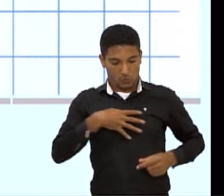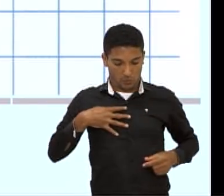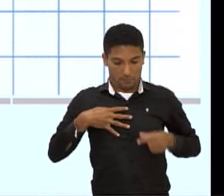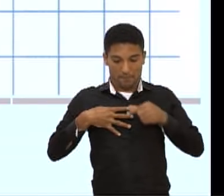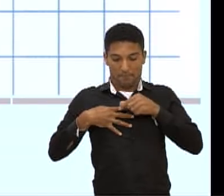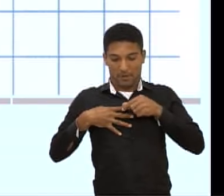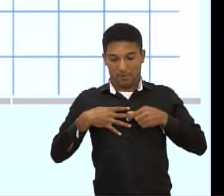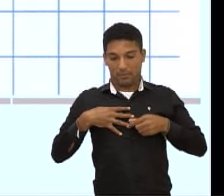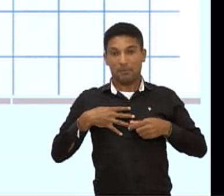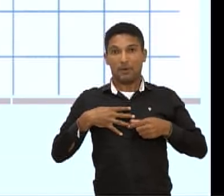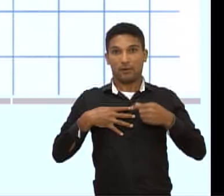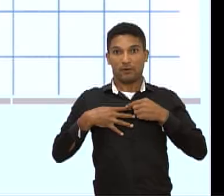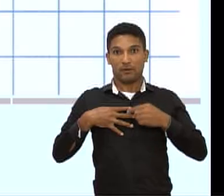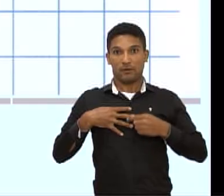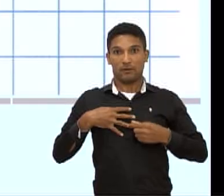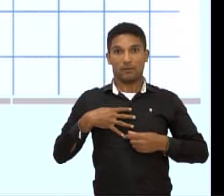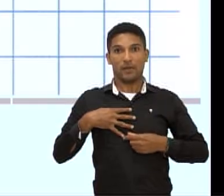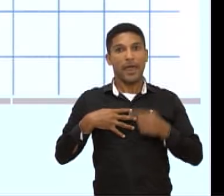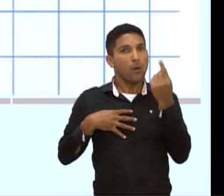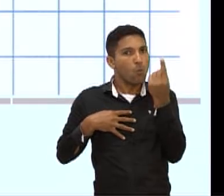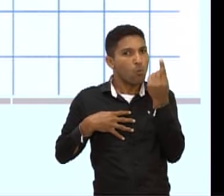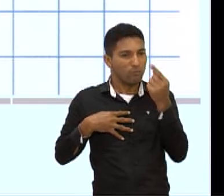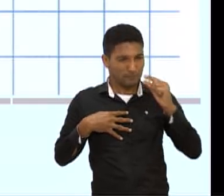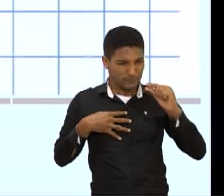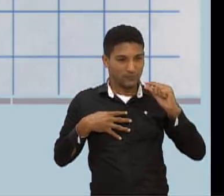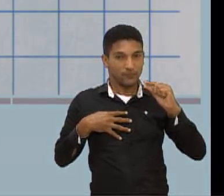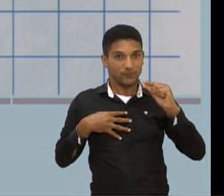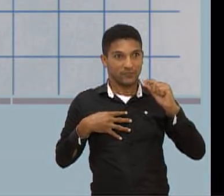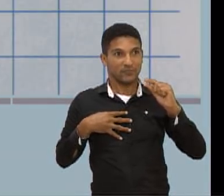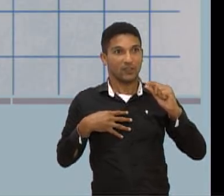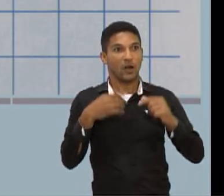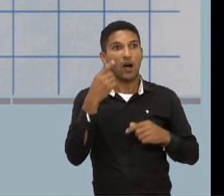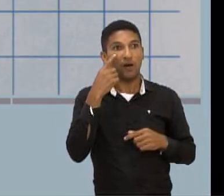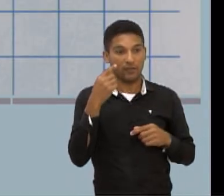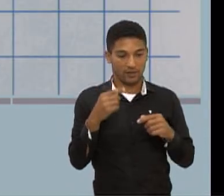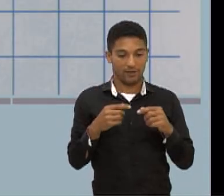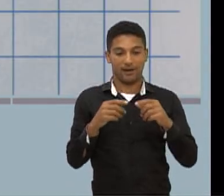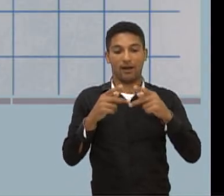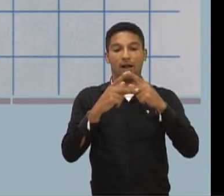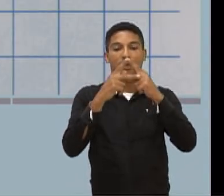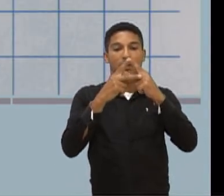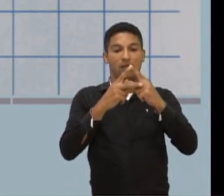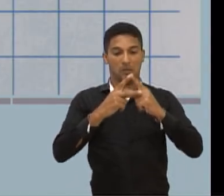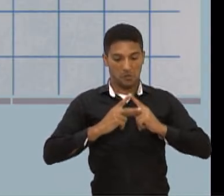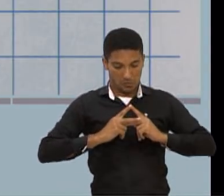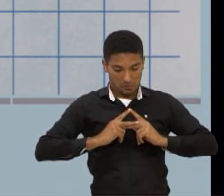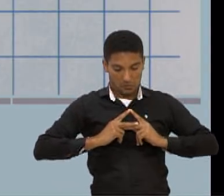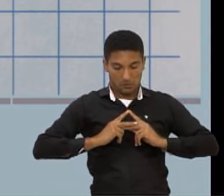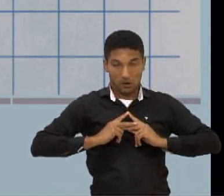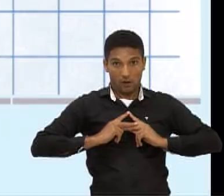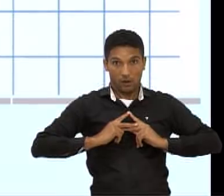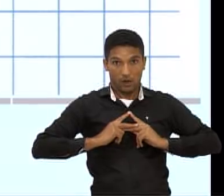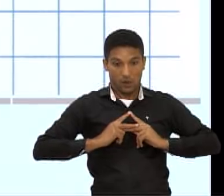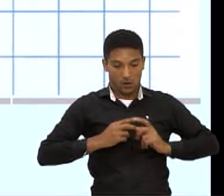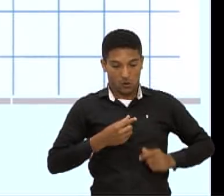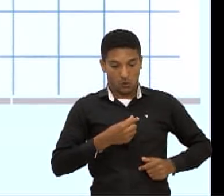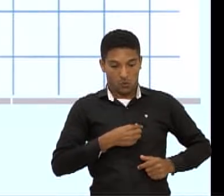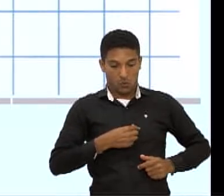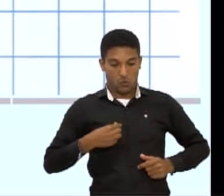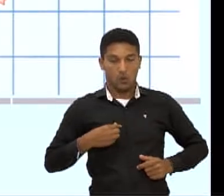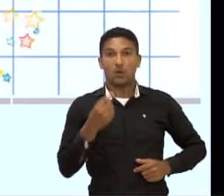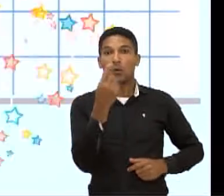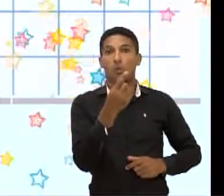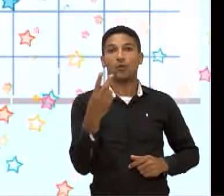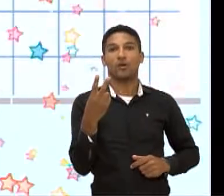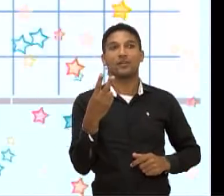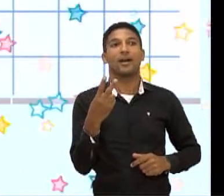quantas unidades que eu tenho aqui nessa parte amarelinha? 1, 2 unidades. Olha lá, 2 unidades, certo? Então, tenho